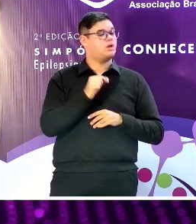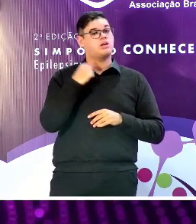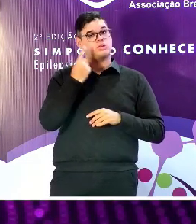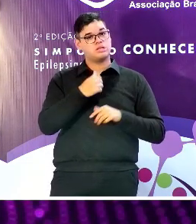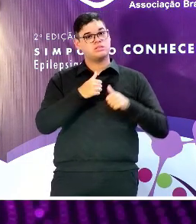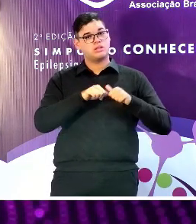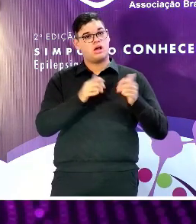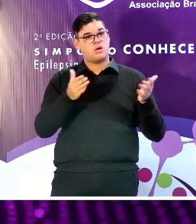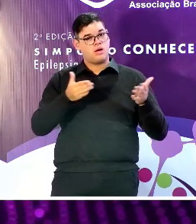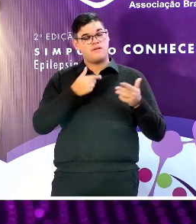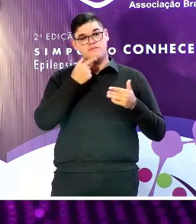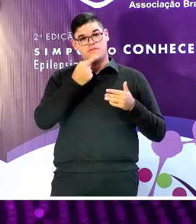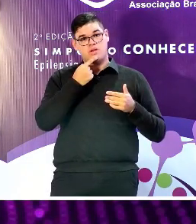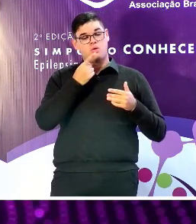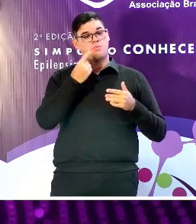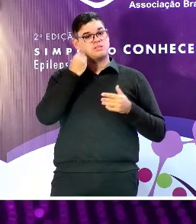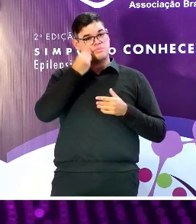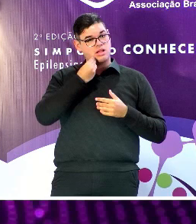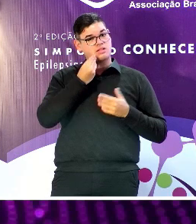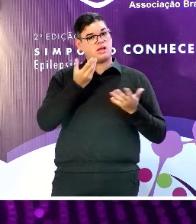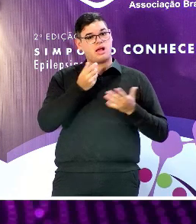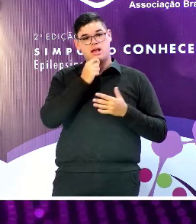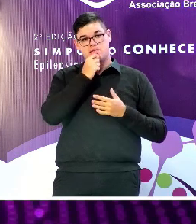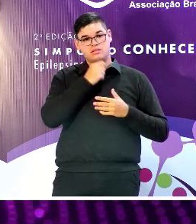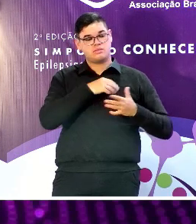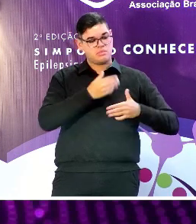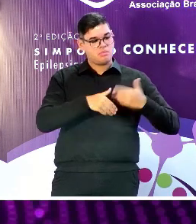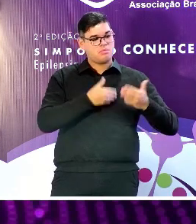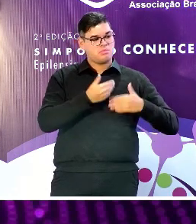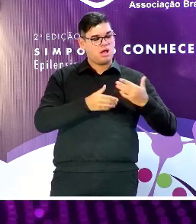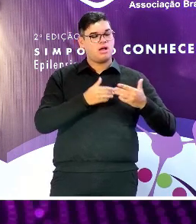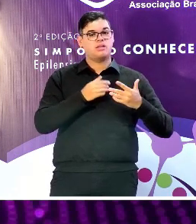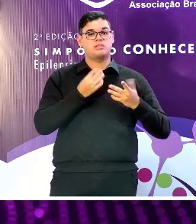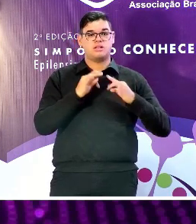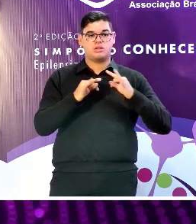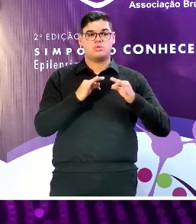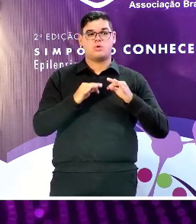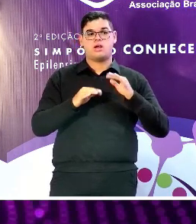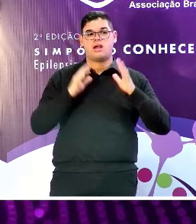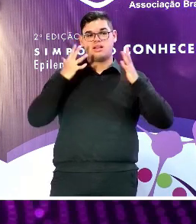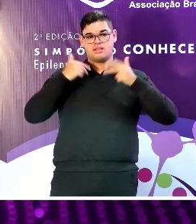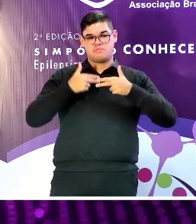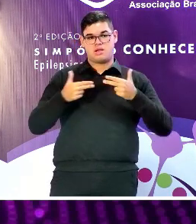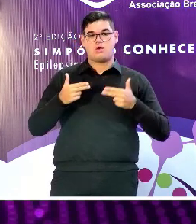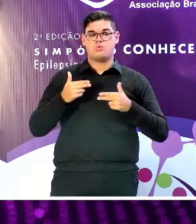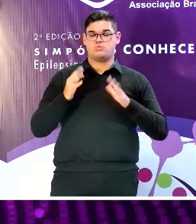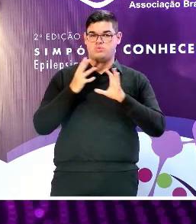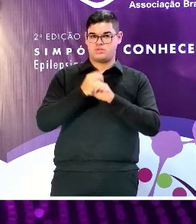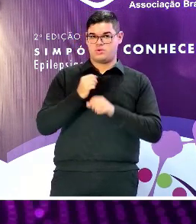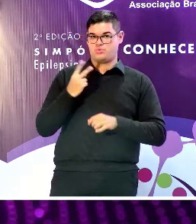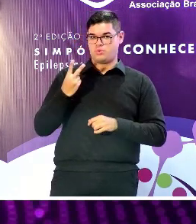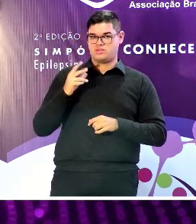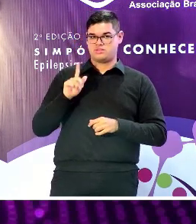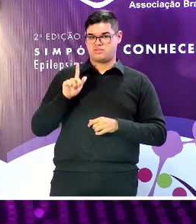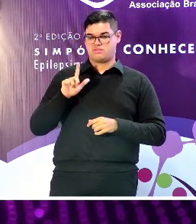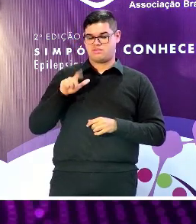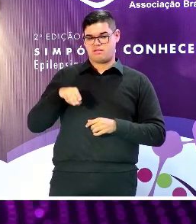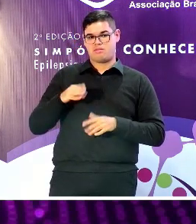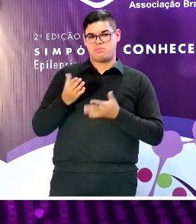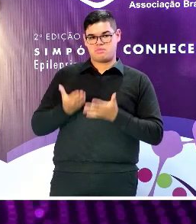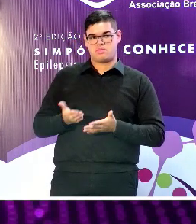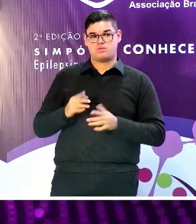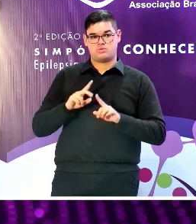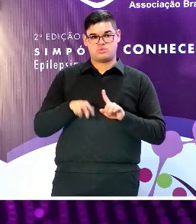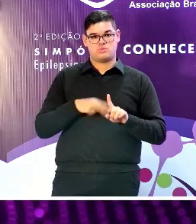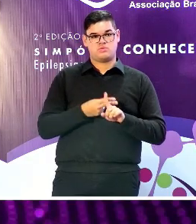conduzindo agora um experimento em que a gente tratou esses animais com 2 gramas, então, assim, 2.000 vezes mais a